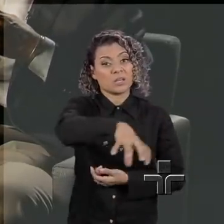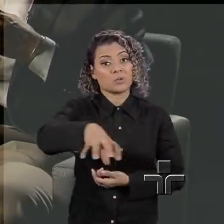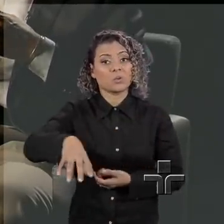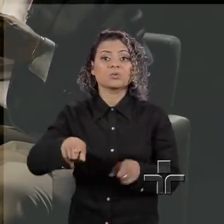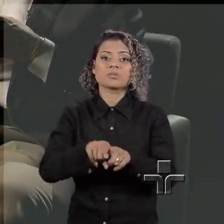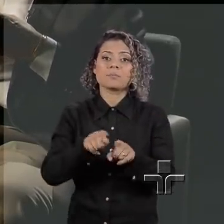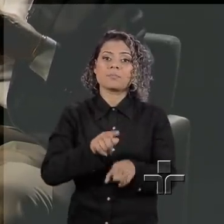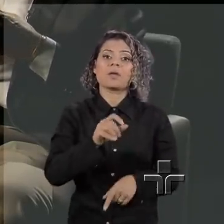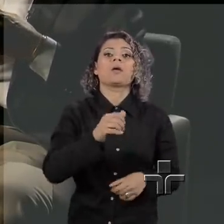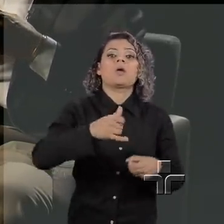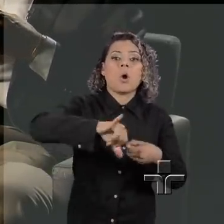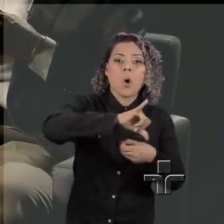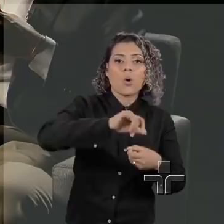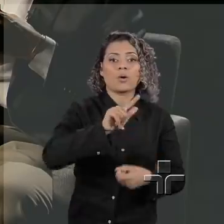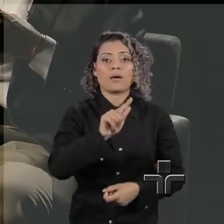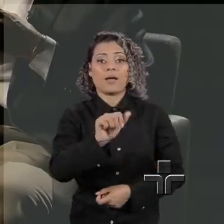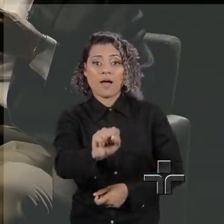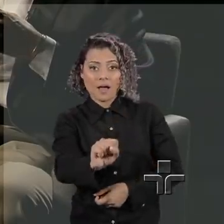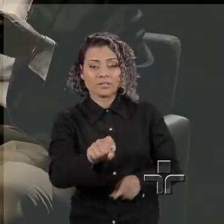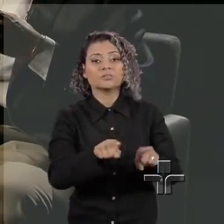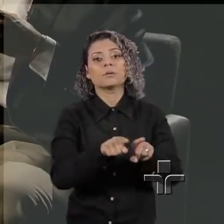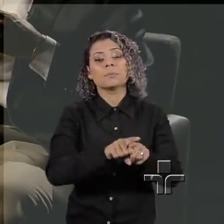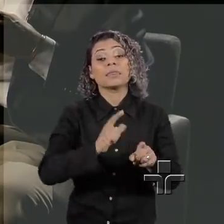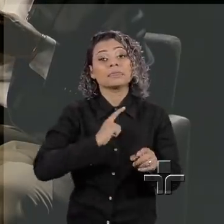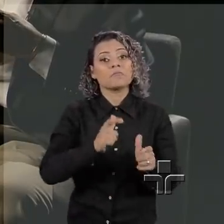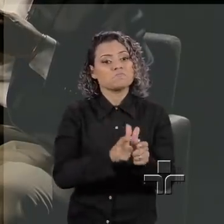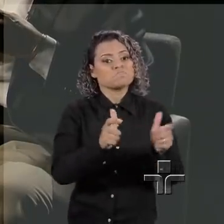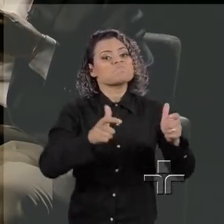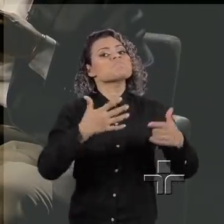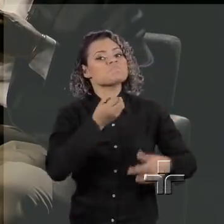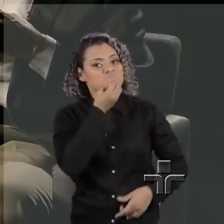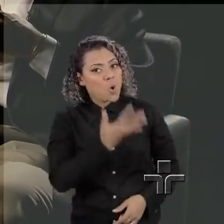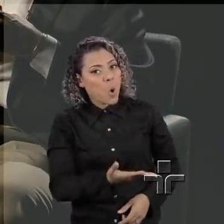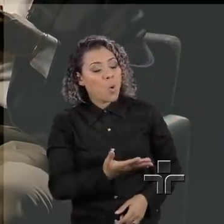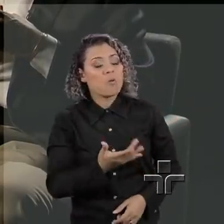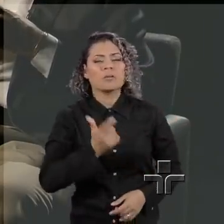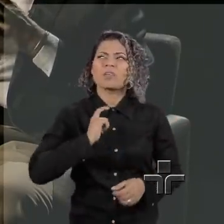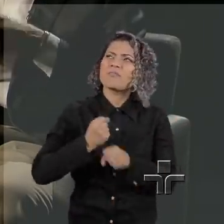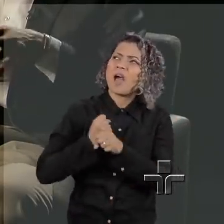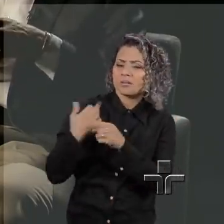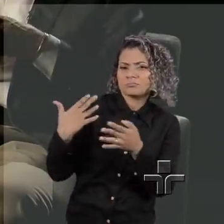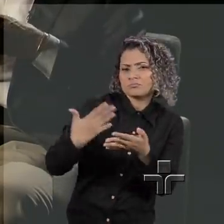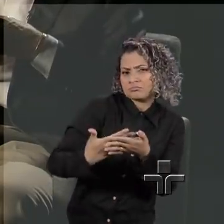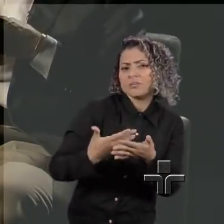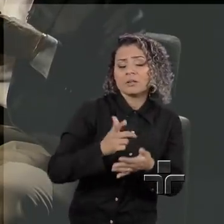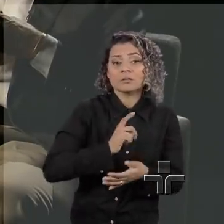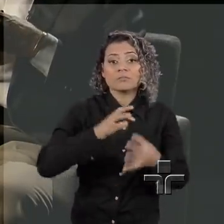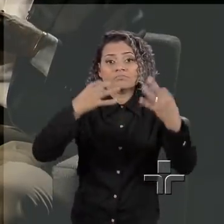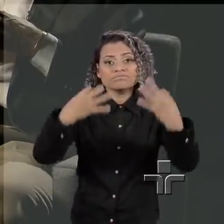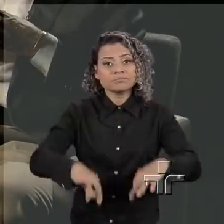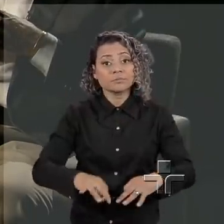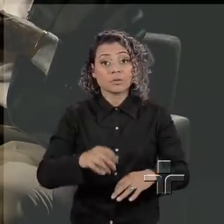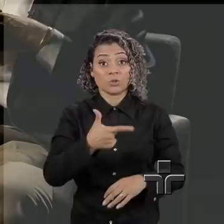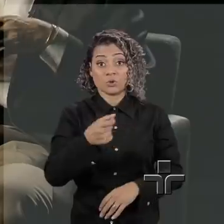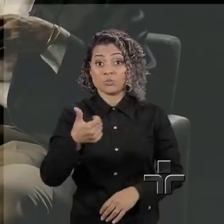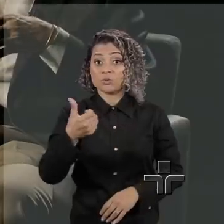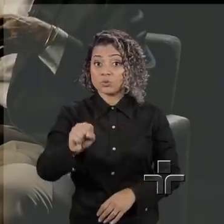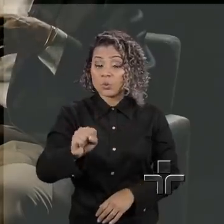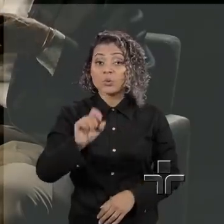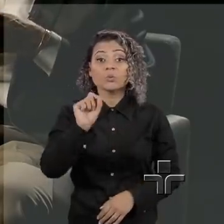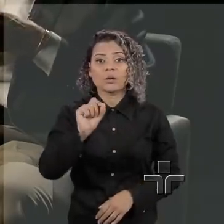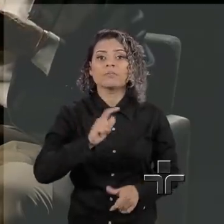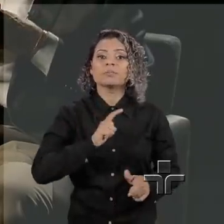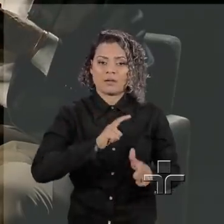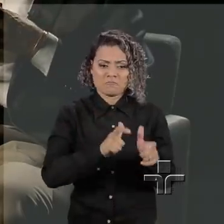de óleo e gás, né, os investimentos que nós temos tido nos últimos anos foram confirmados nesse ano, em 2018,